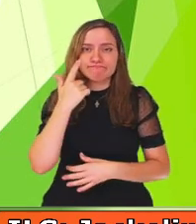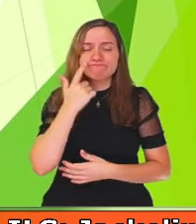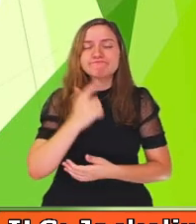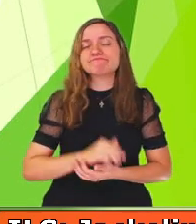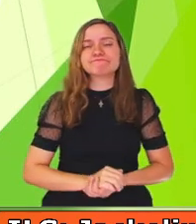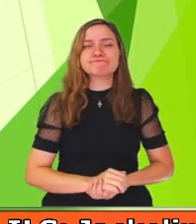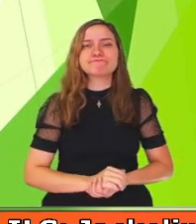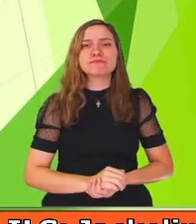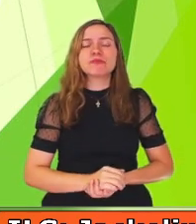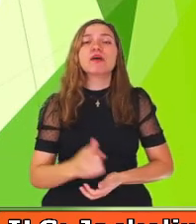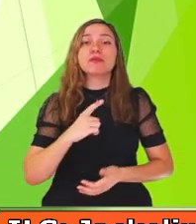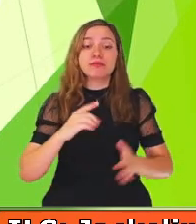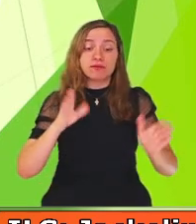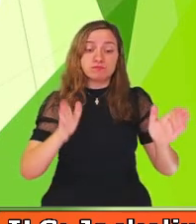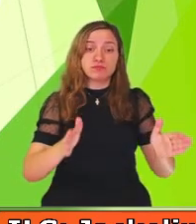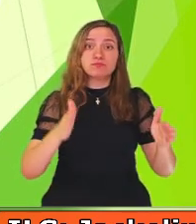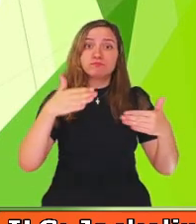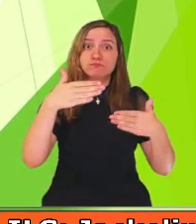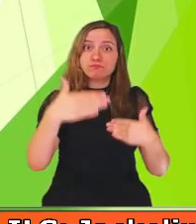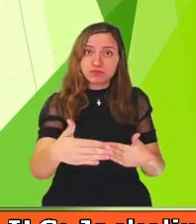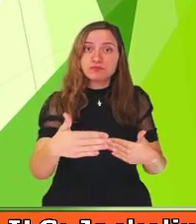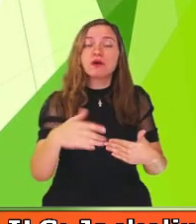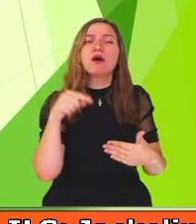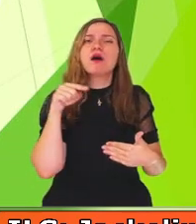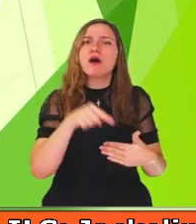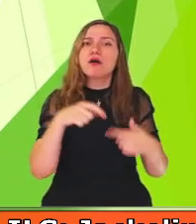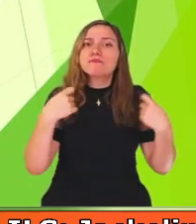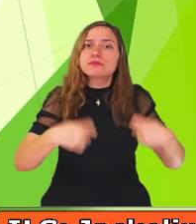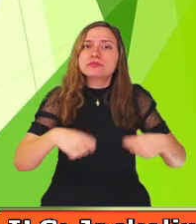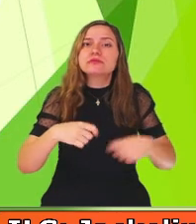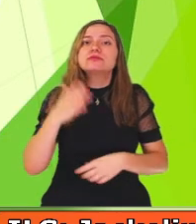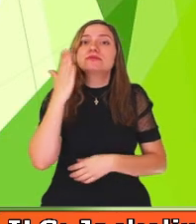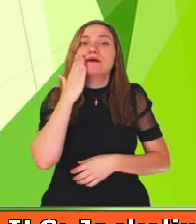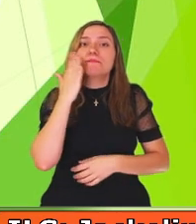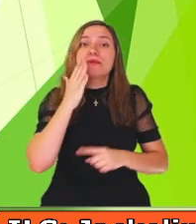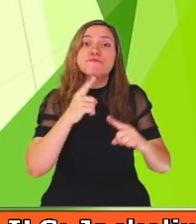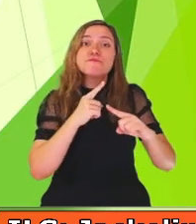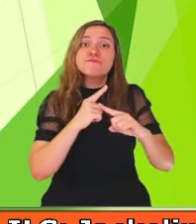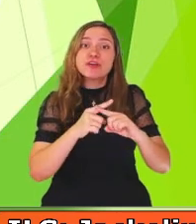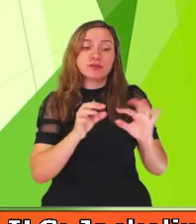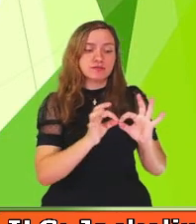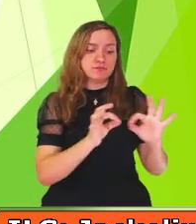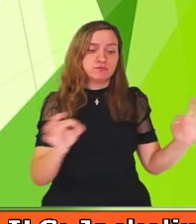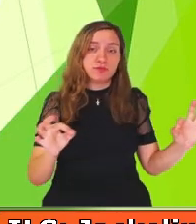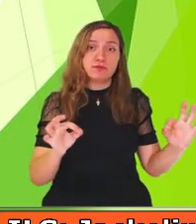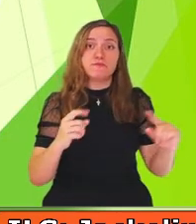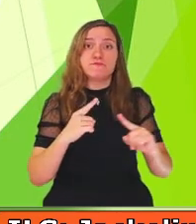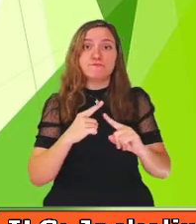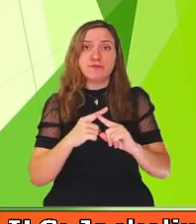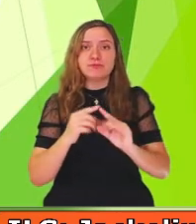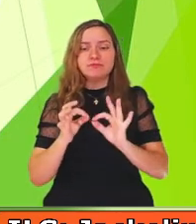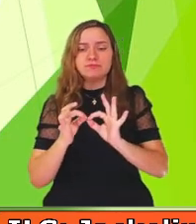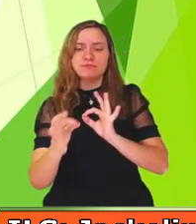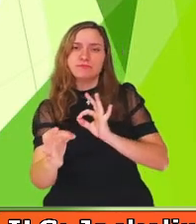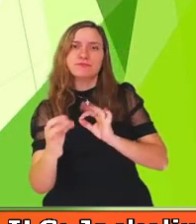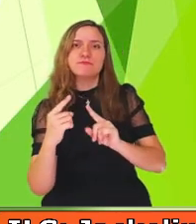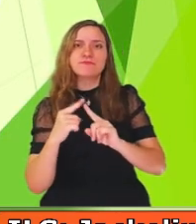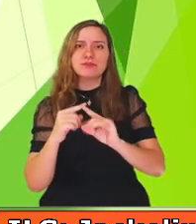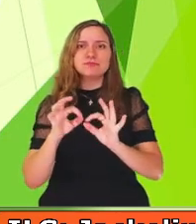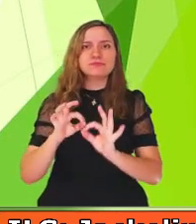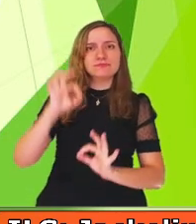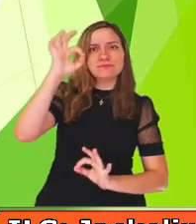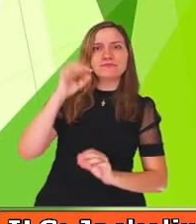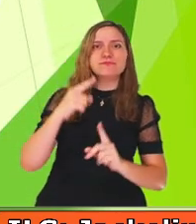Como se trata de um bloco retangular, basta eu multiplicar as 3 dimensões, ou seja,